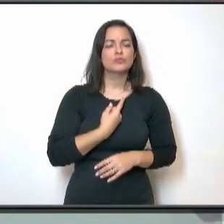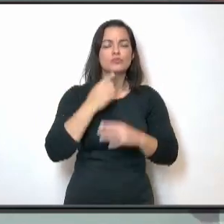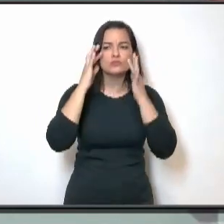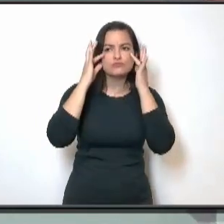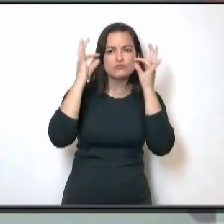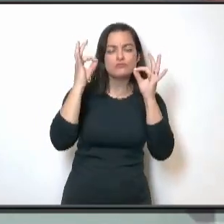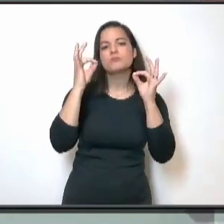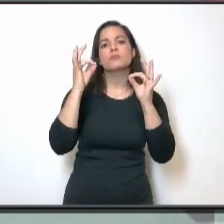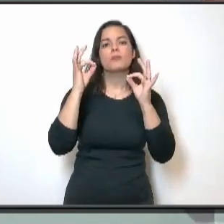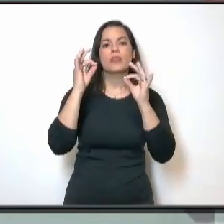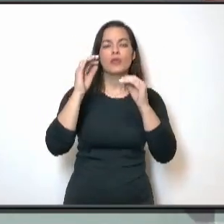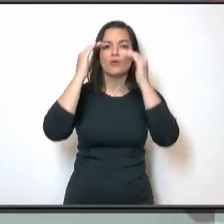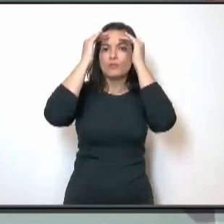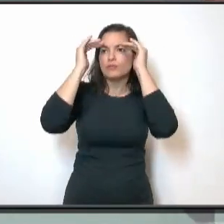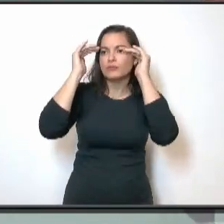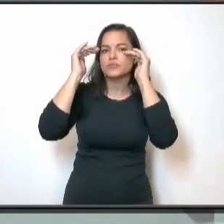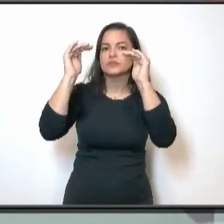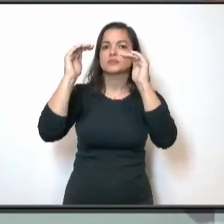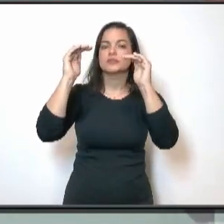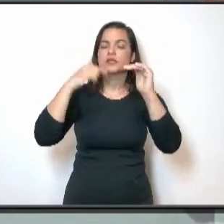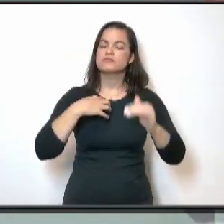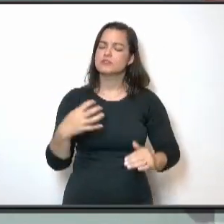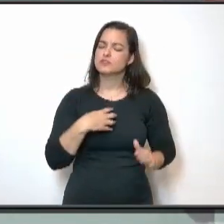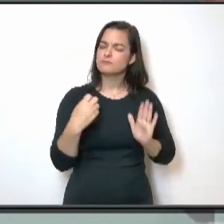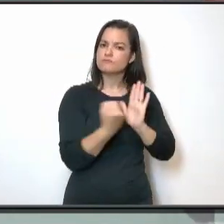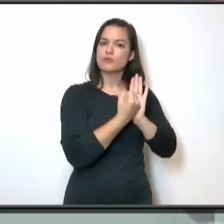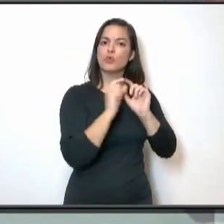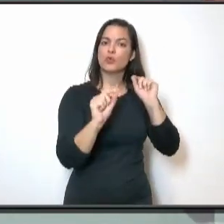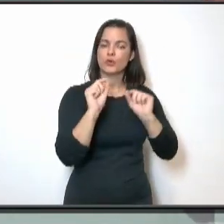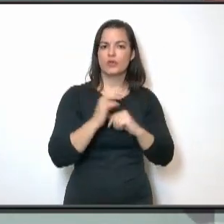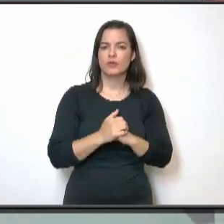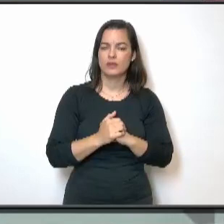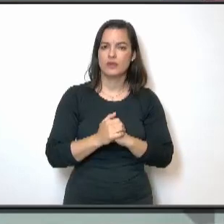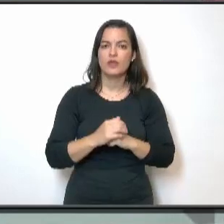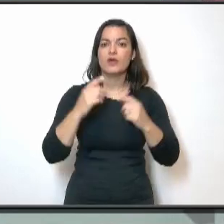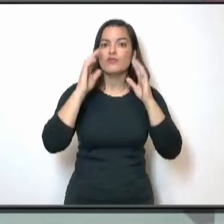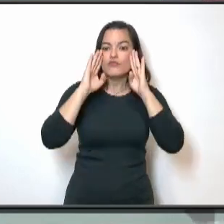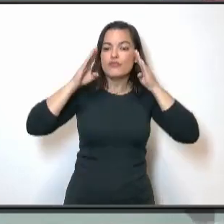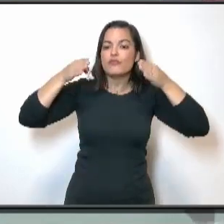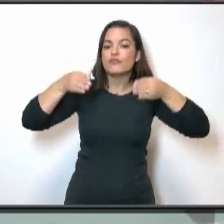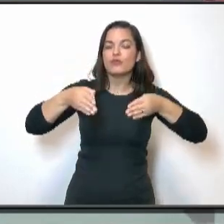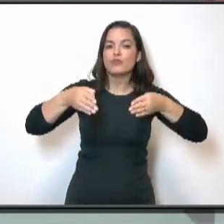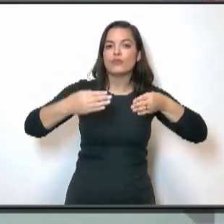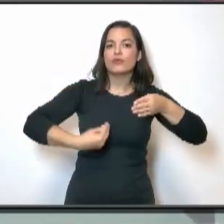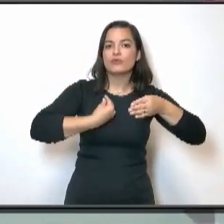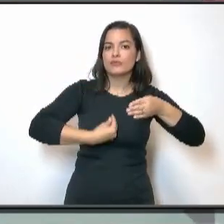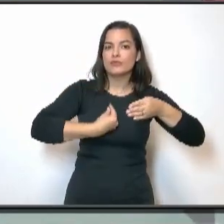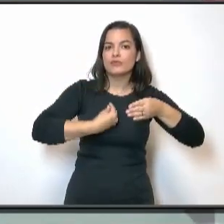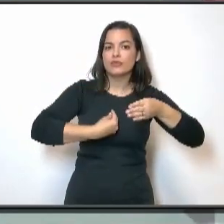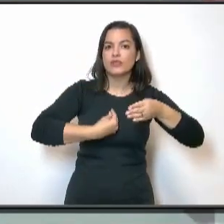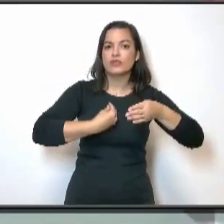obediência. E para mim foi muito marcante na palavra dele, nós estarmos focados em vivermos os princípios